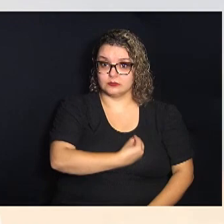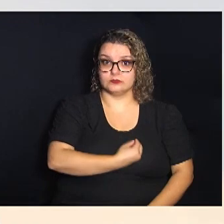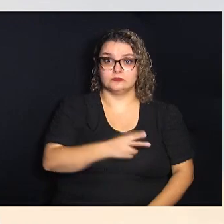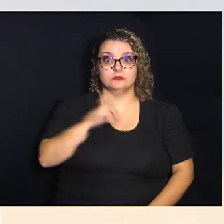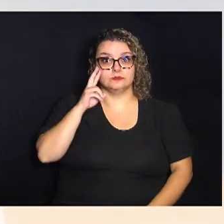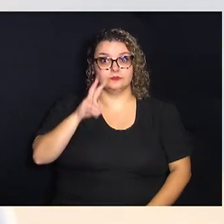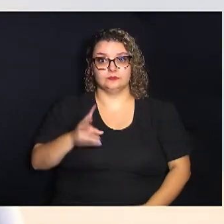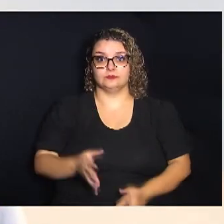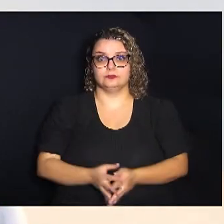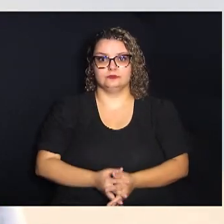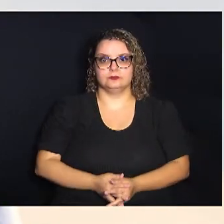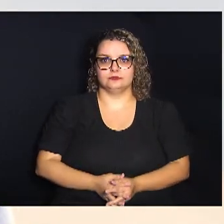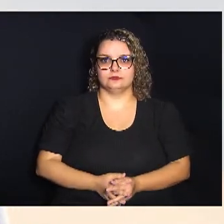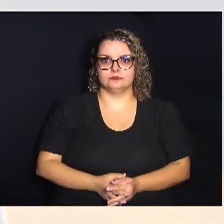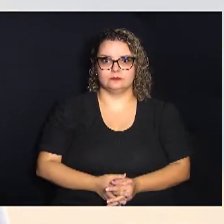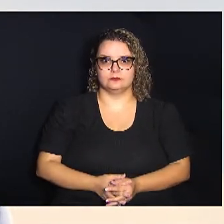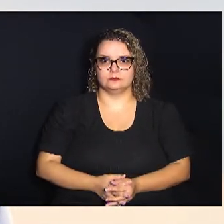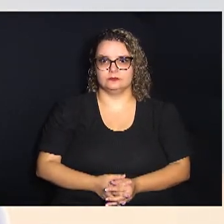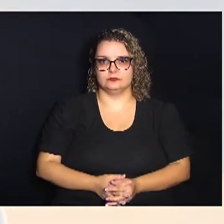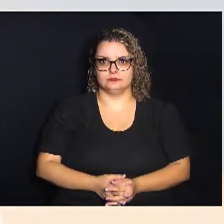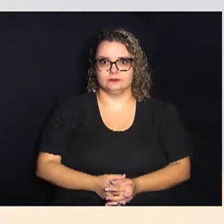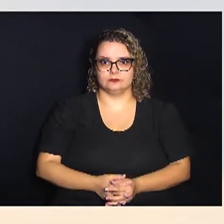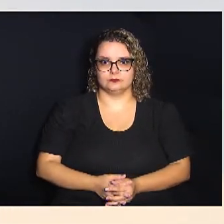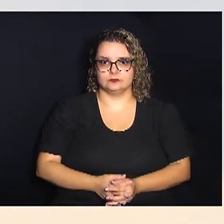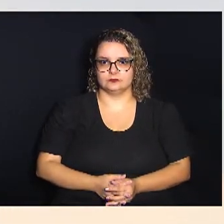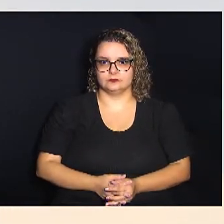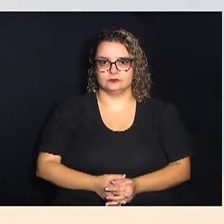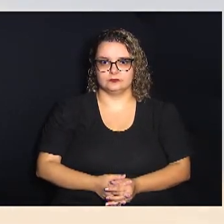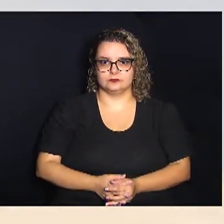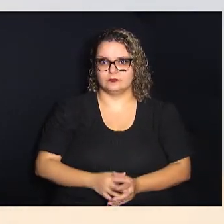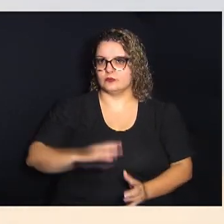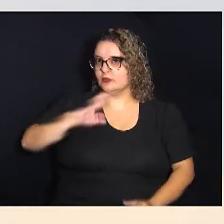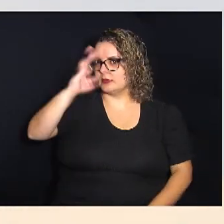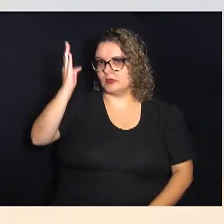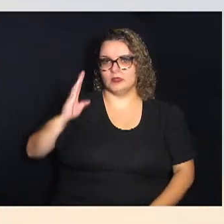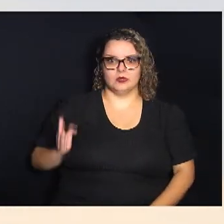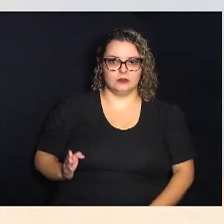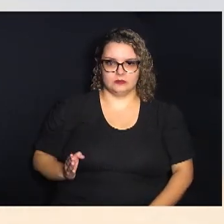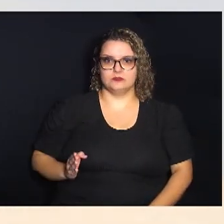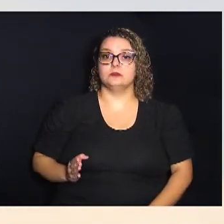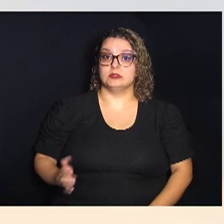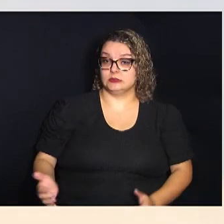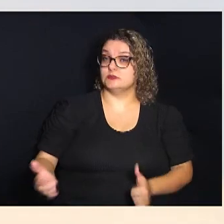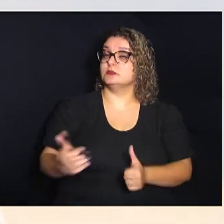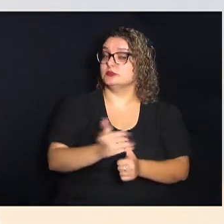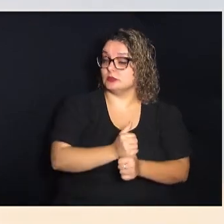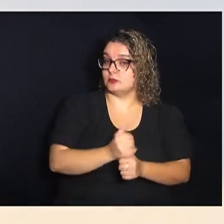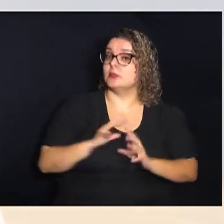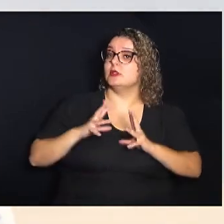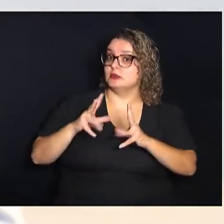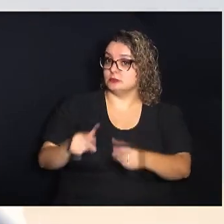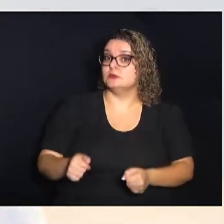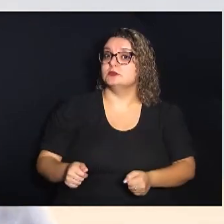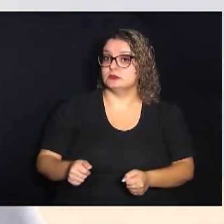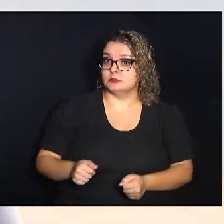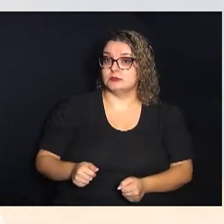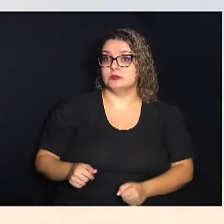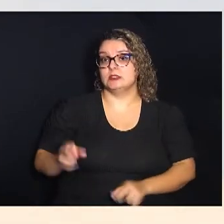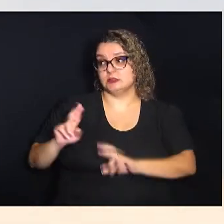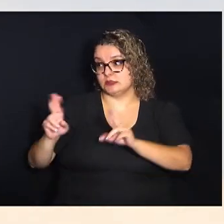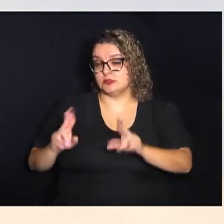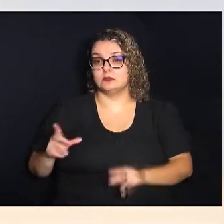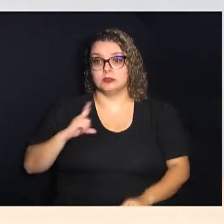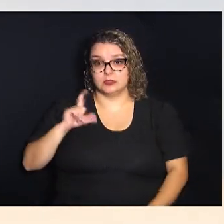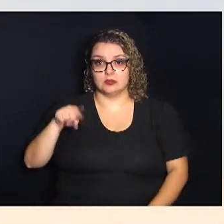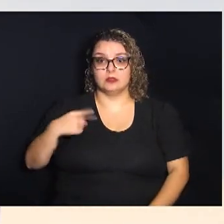que assim, o Brasil tem meio que dominado, né? Além desses nomes que você falou, existem